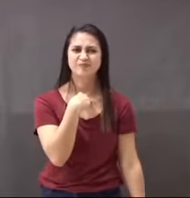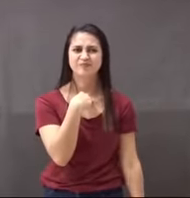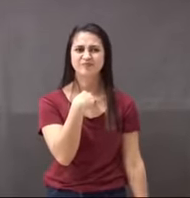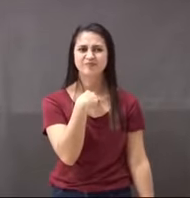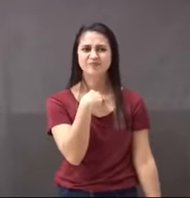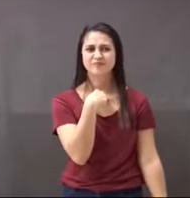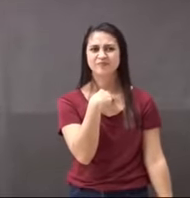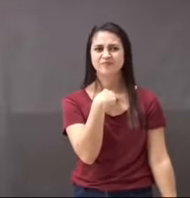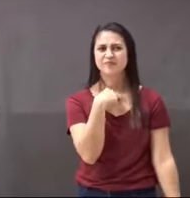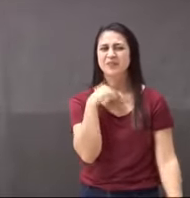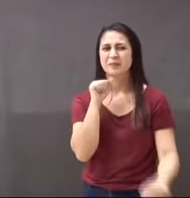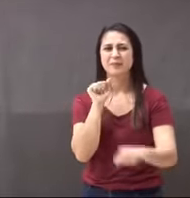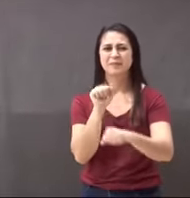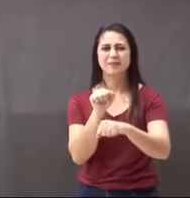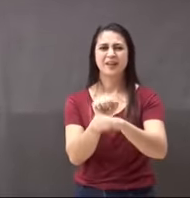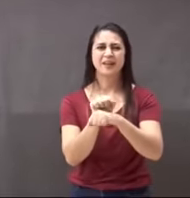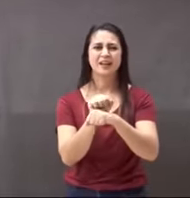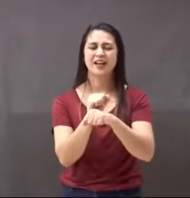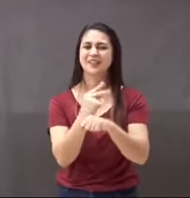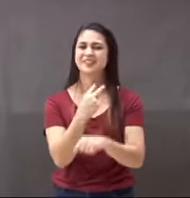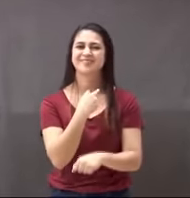parar. Você não vai